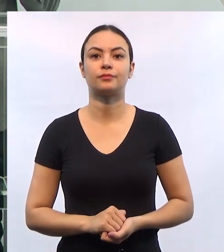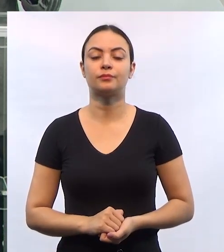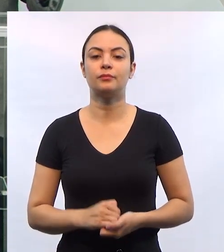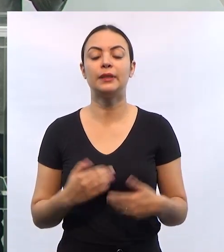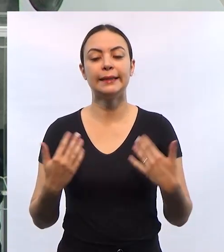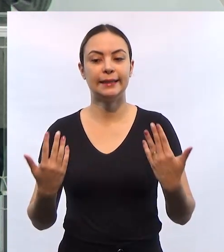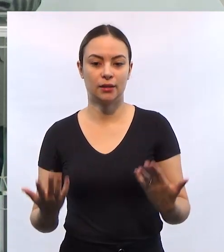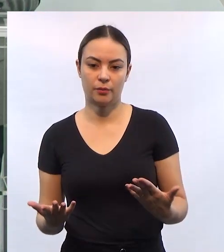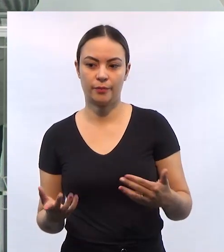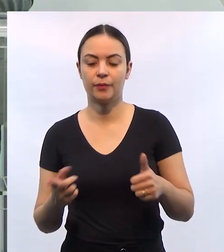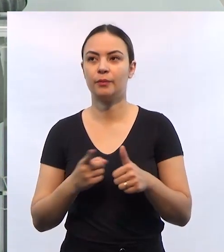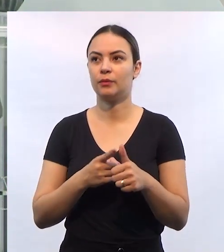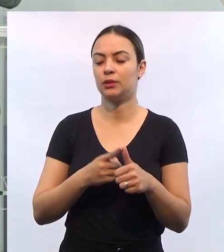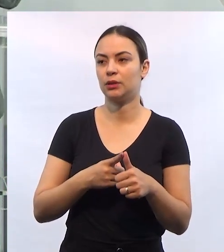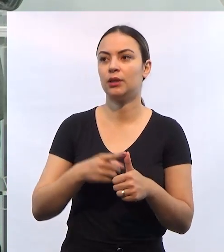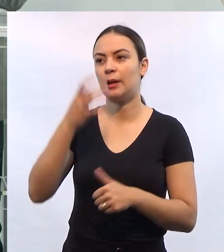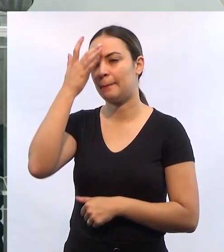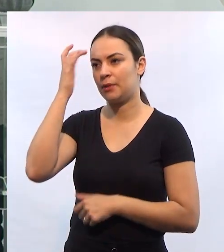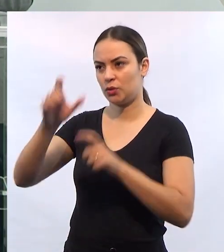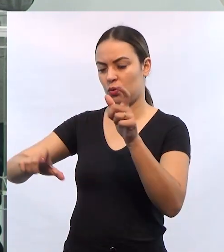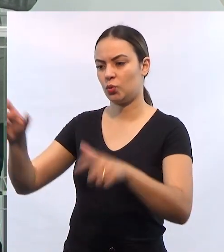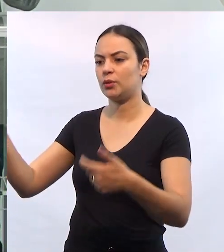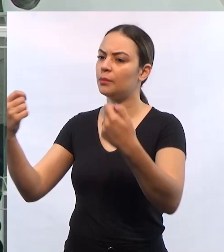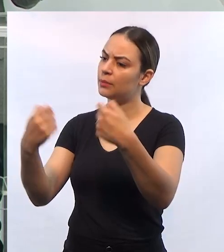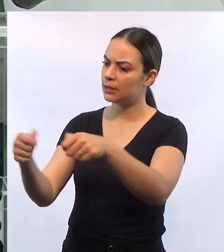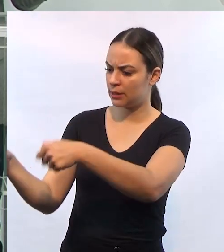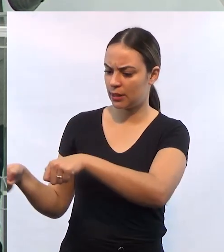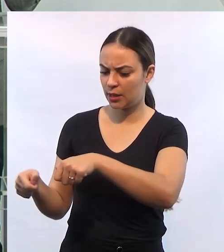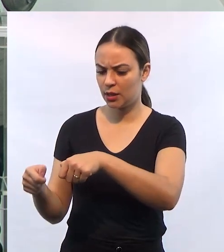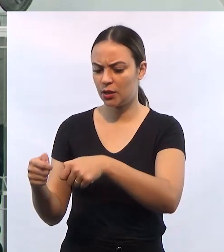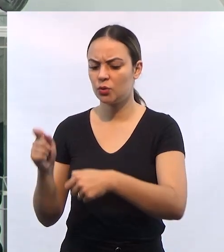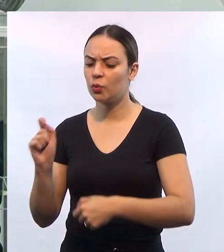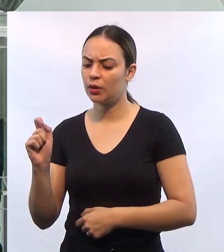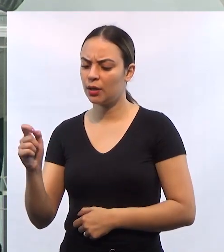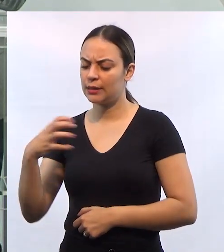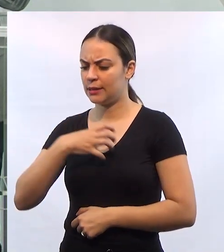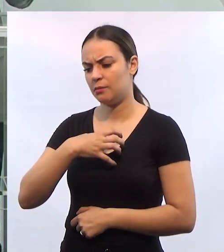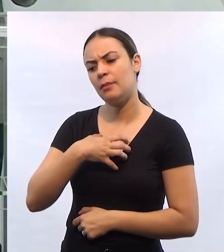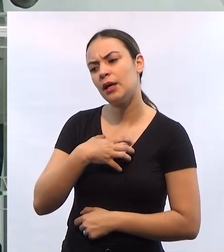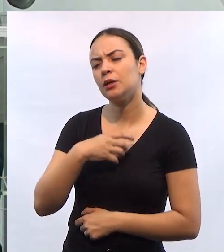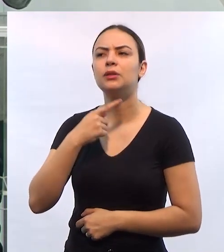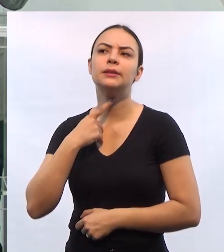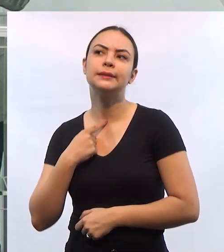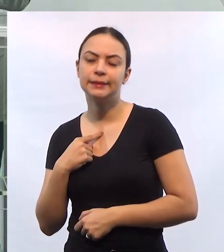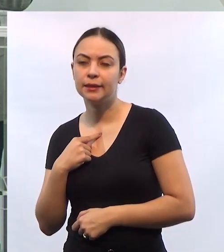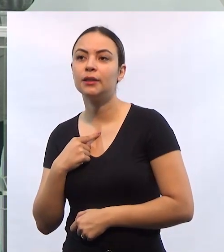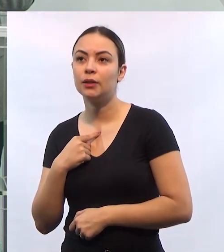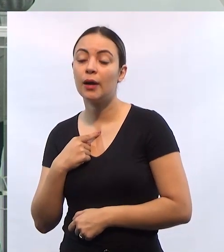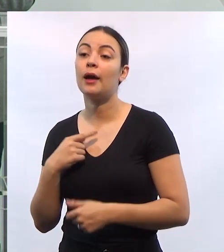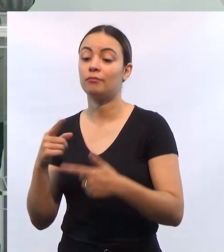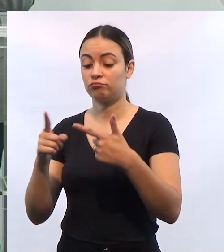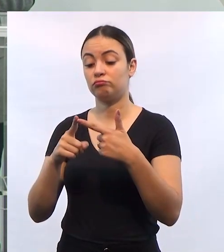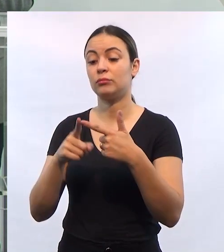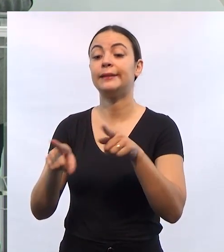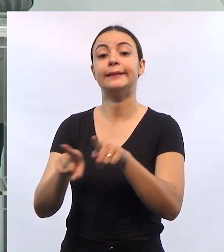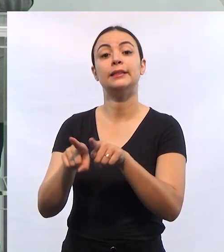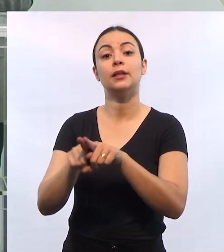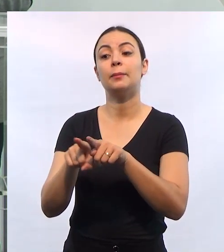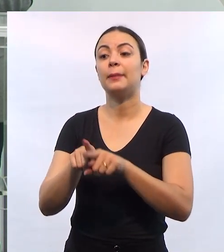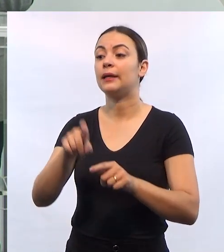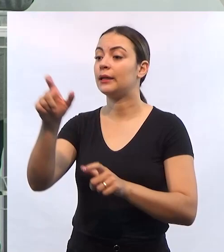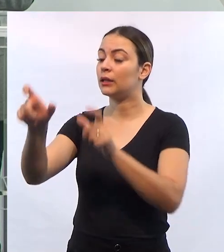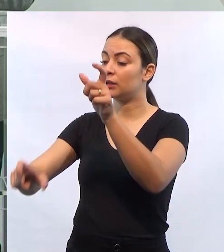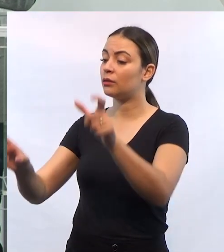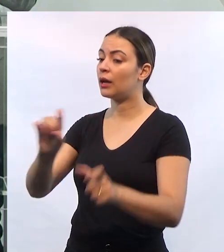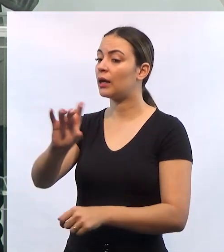necessidades, problemas que precisam ser sanados, que nós podemos ajudar, elas são as pessoas que fazem a organização funcionar,